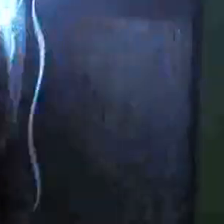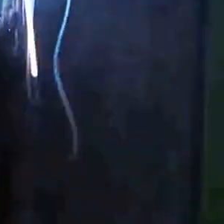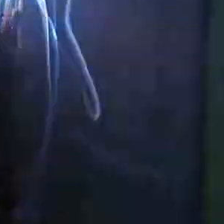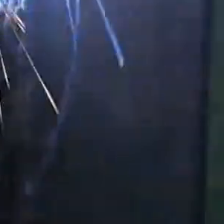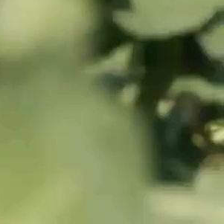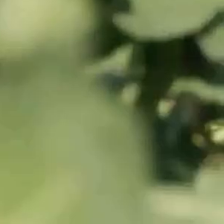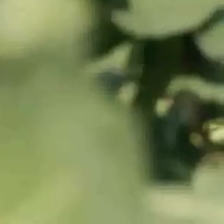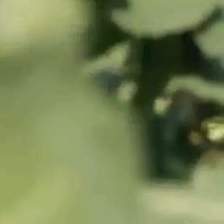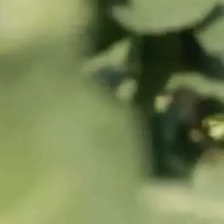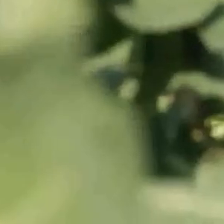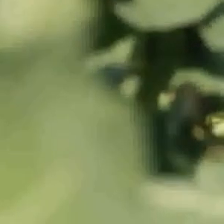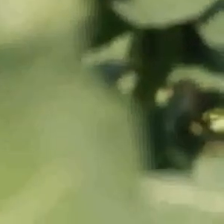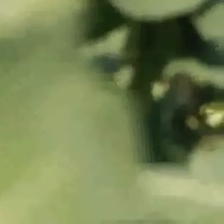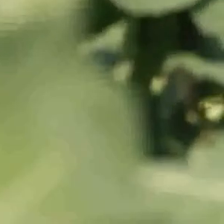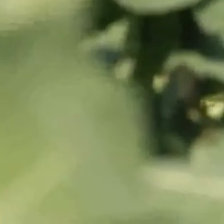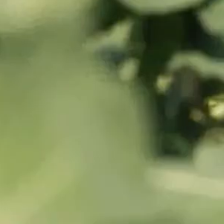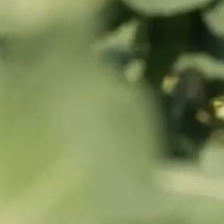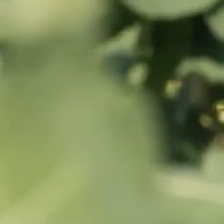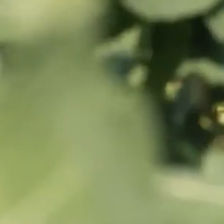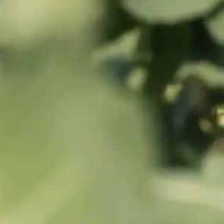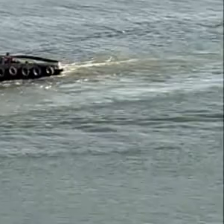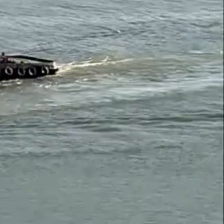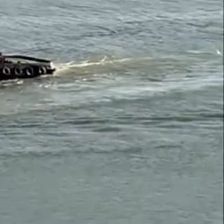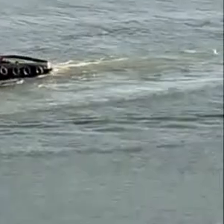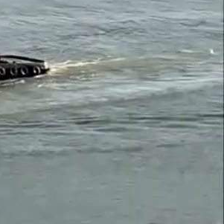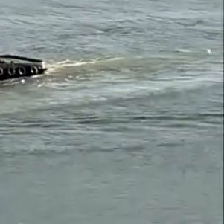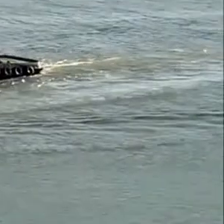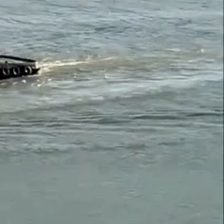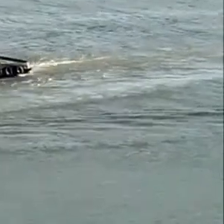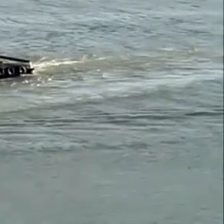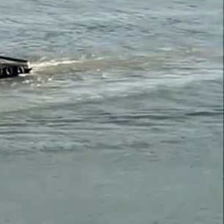puxa vou usar essa